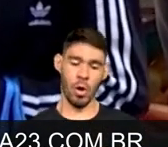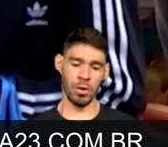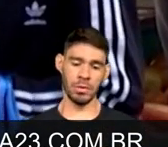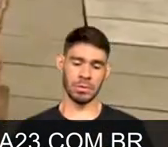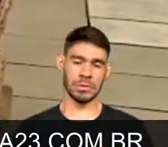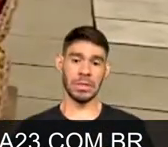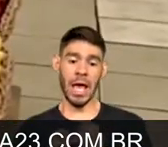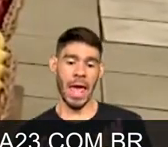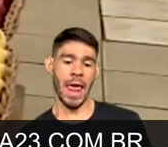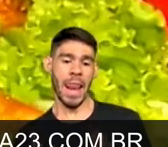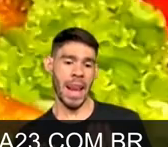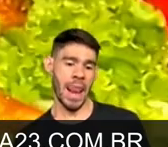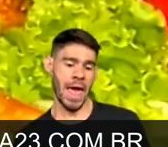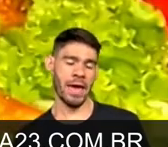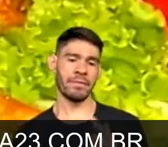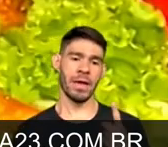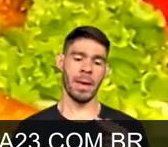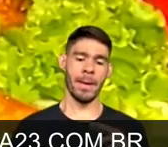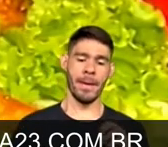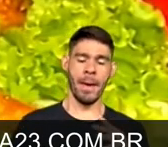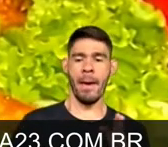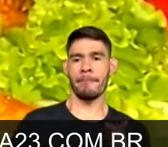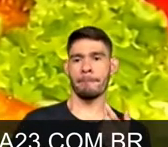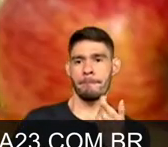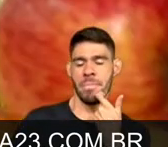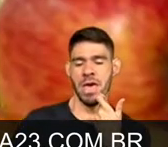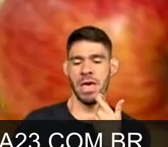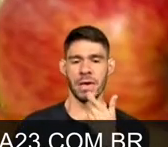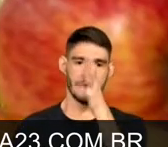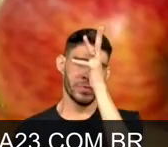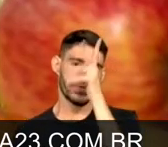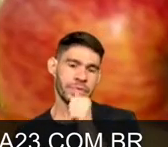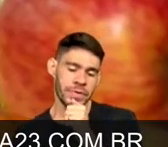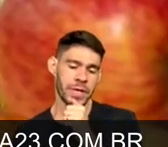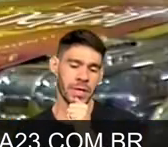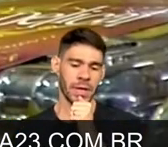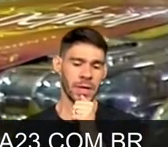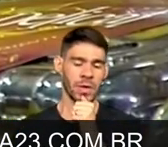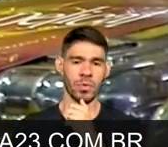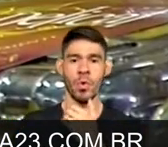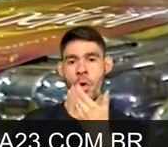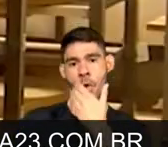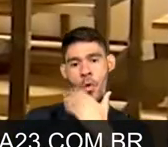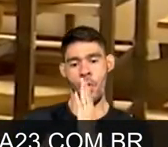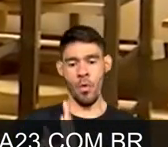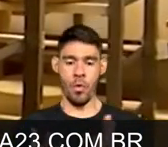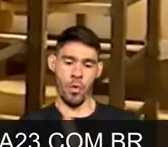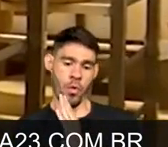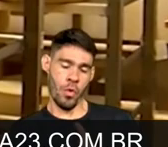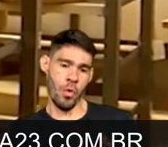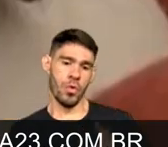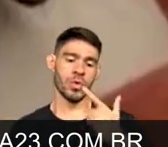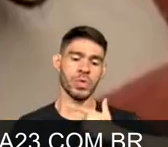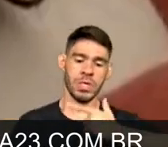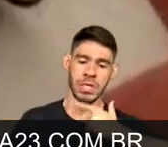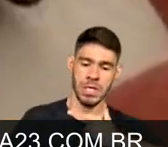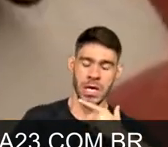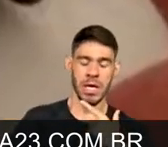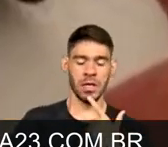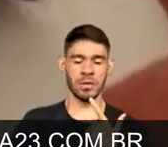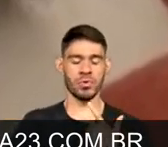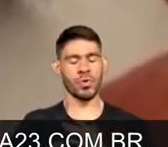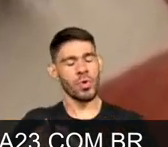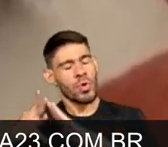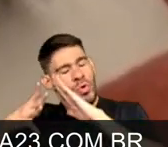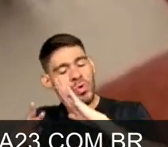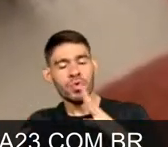coisas mais leves, então proteínas mais leves, peixe, frango, alguns tipos de frutas, queijos. A qualidade